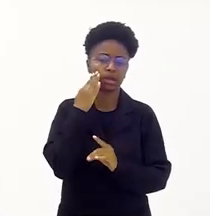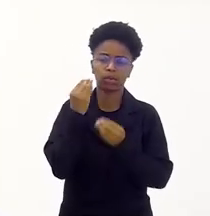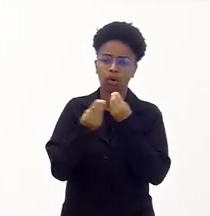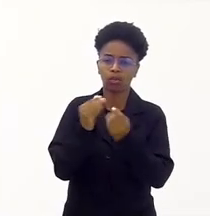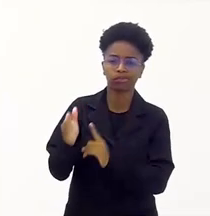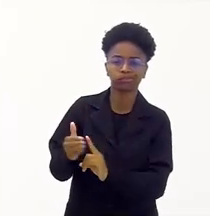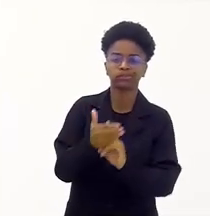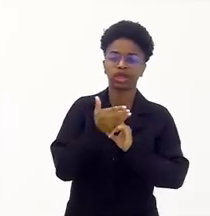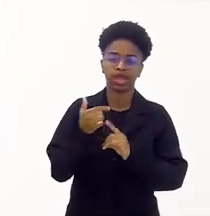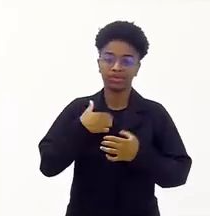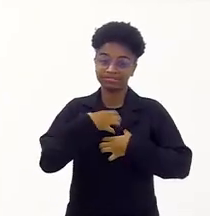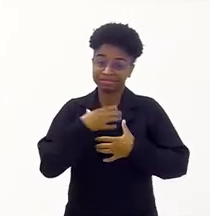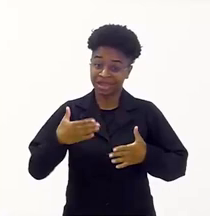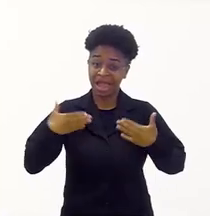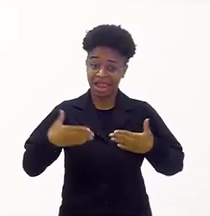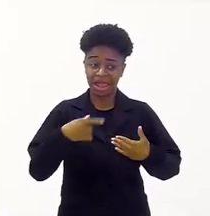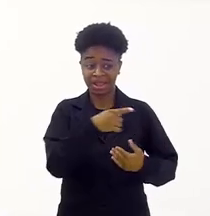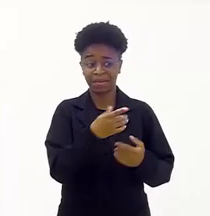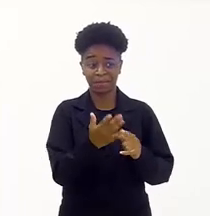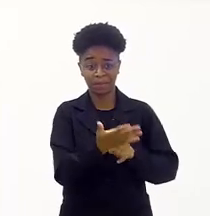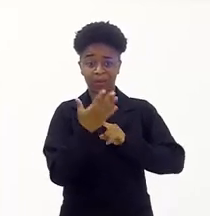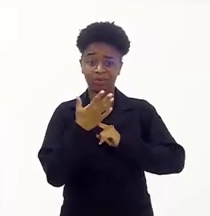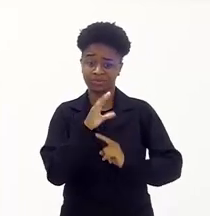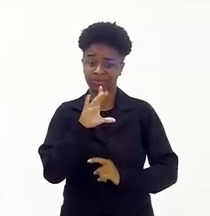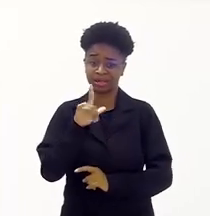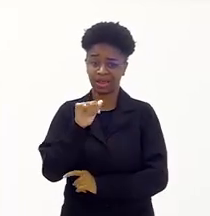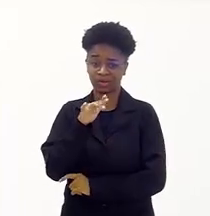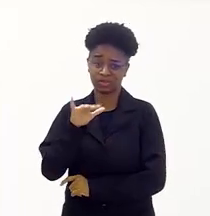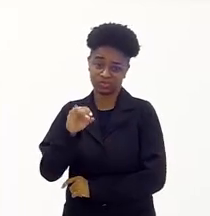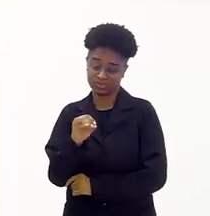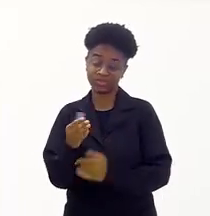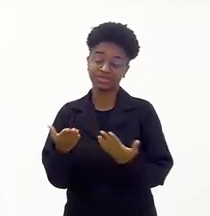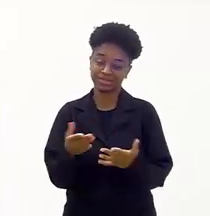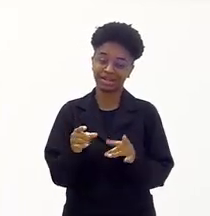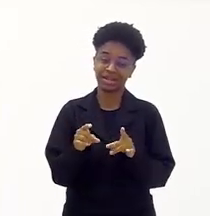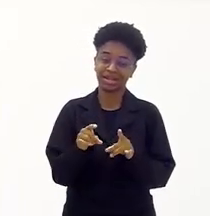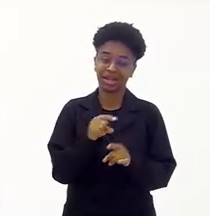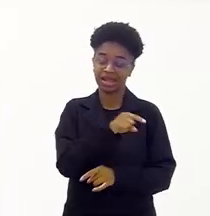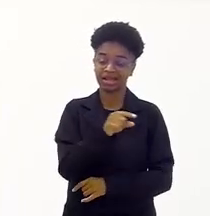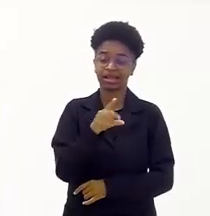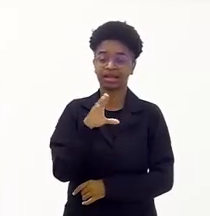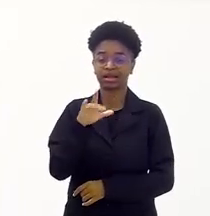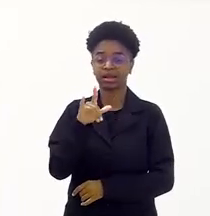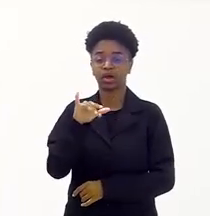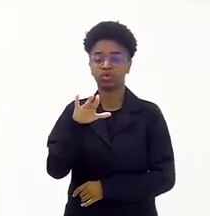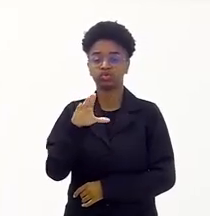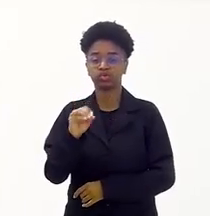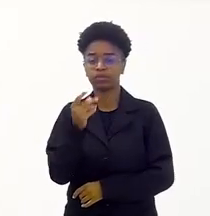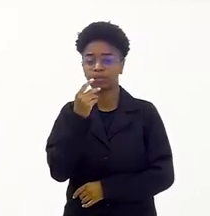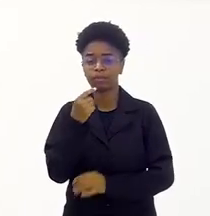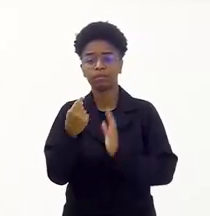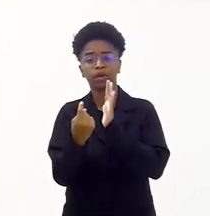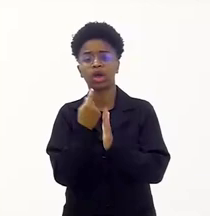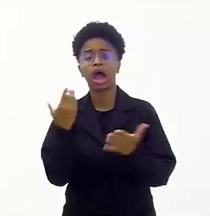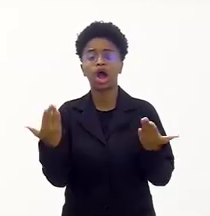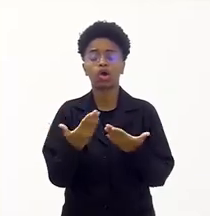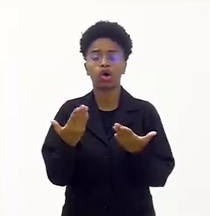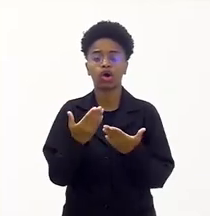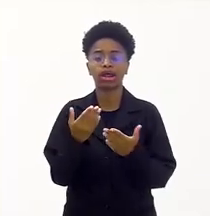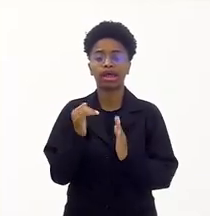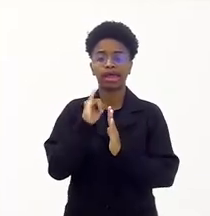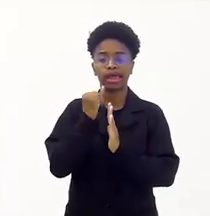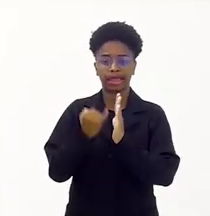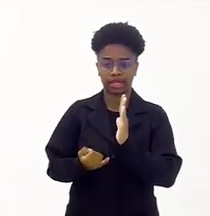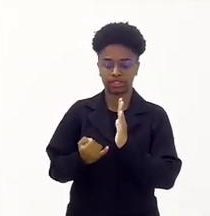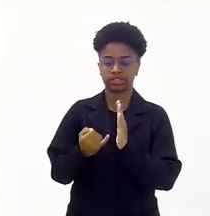acolher. E eu fiquei entusiasmado quando eu conversei com o Monsenhor Cláudio. Eu falei, ah, é agora que vão. E aí o Monsenhor Cláudio falou assim, vocês vão fazer esse espetáculo agora lá em